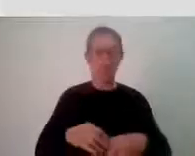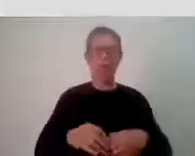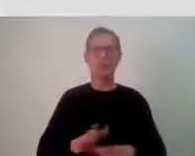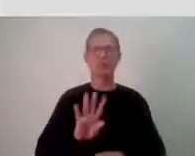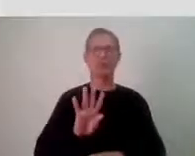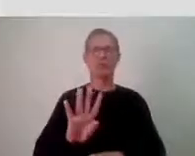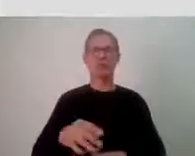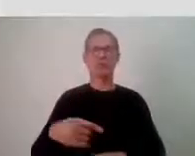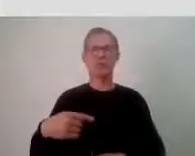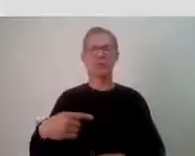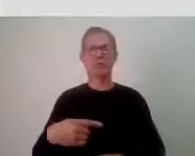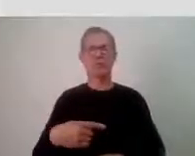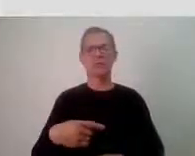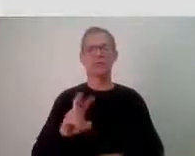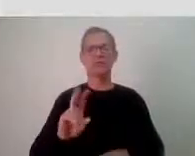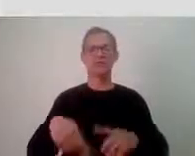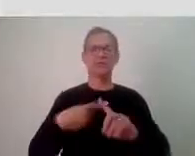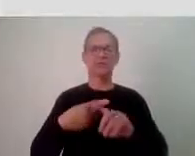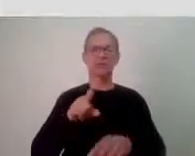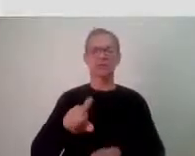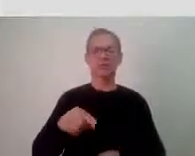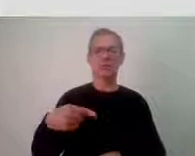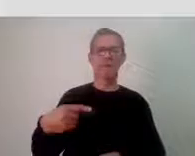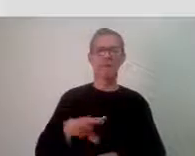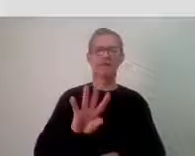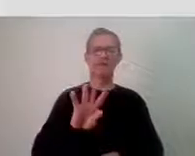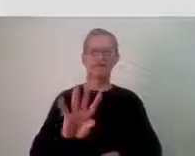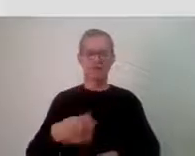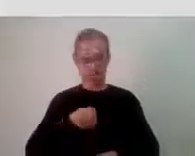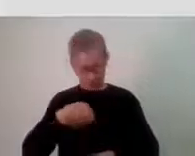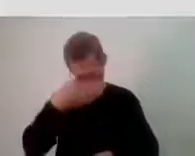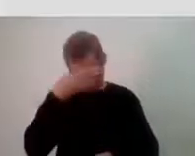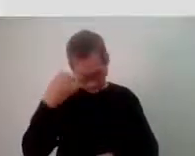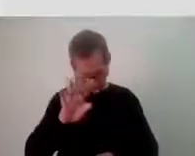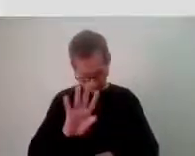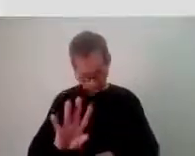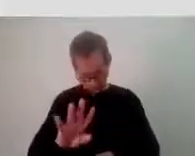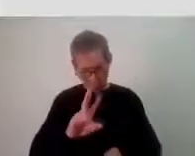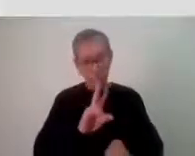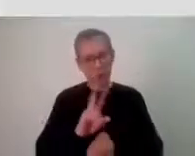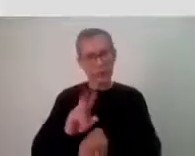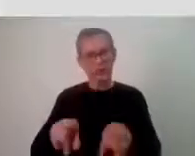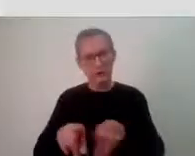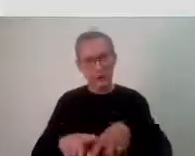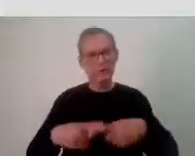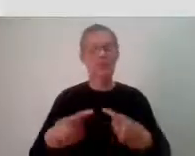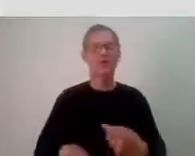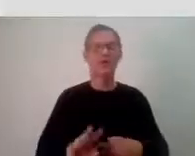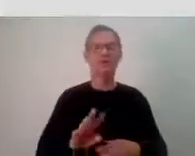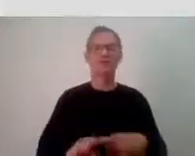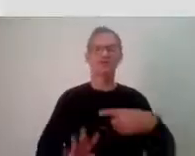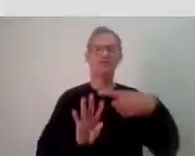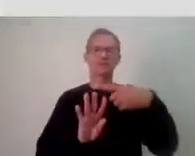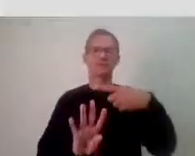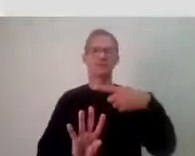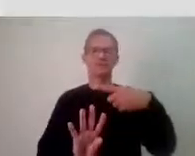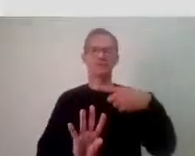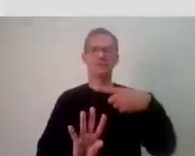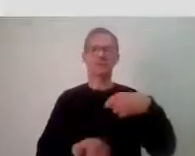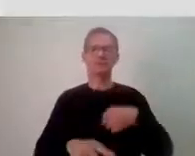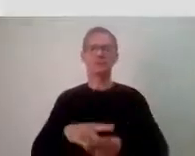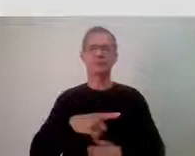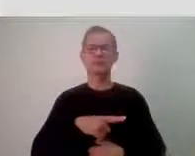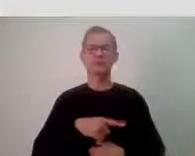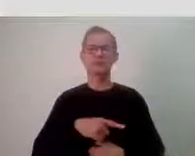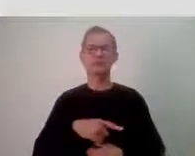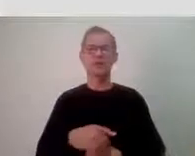ó. Menos 5 mais 1, menos 4. Eu esqueci do 4, então, cuidado. O 4 embaixo. Então, nós vamos ter que